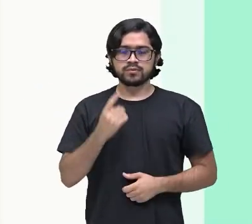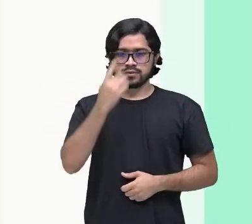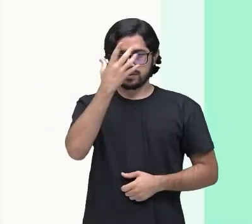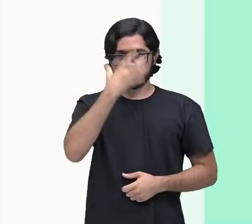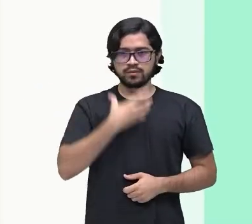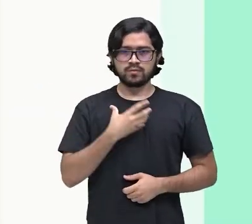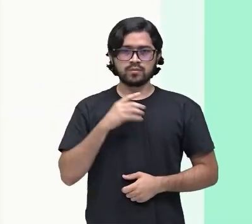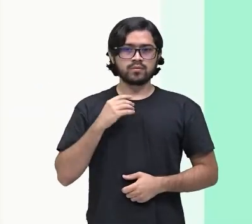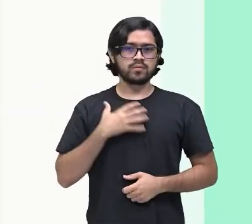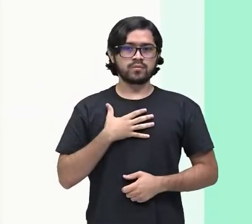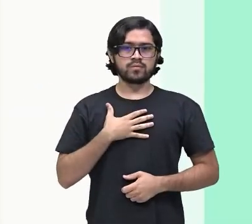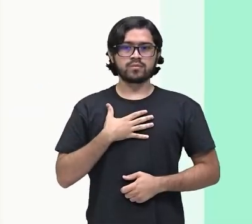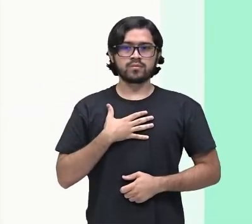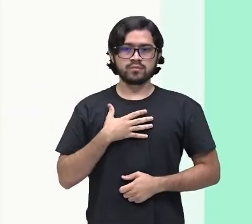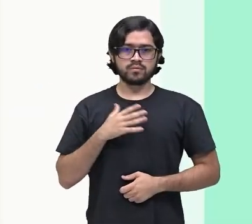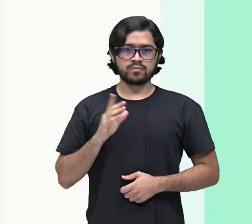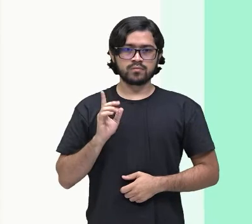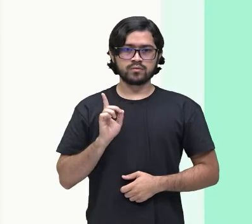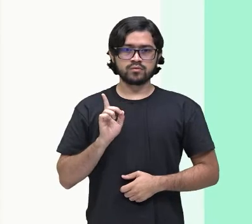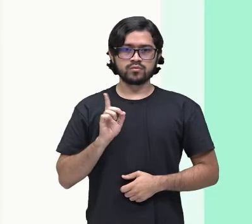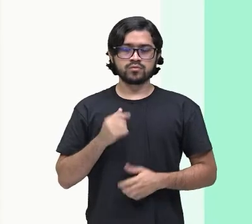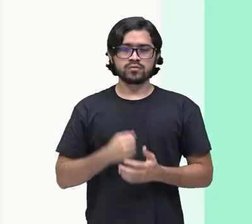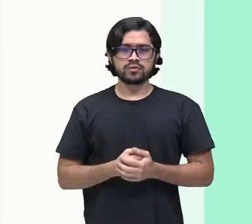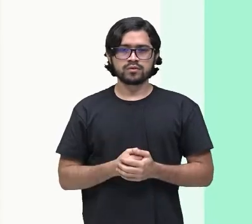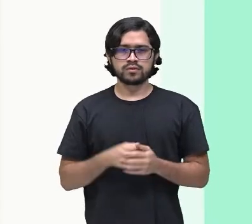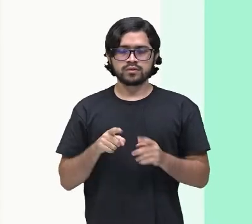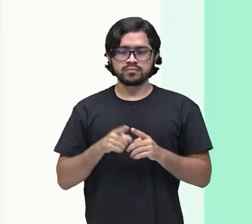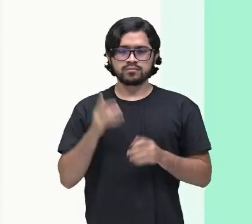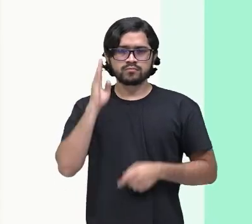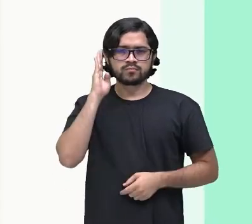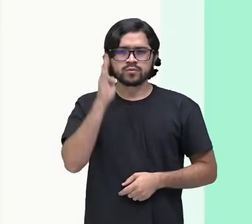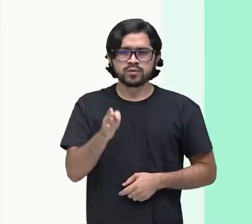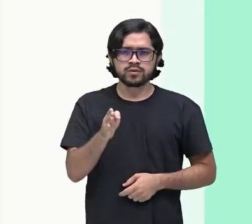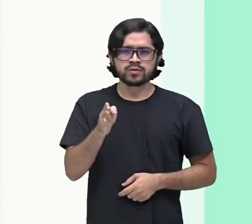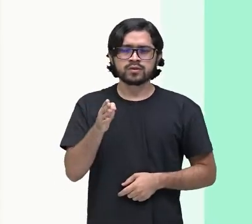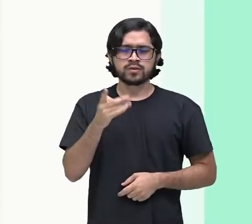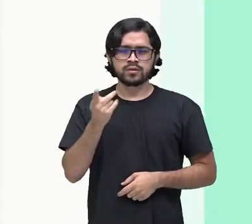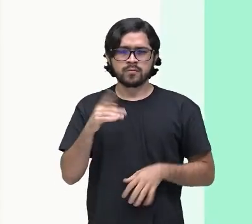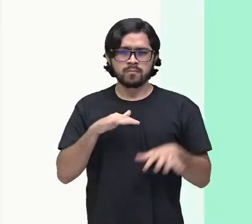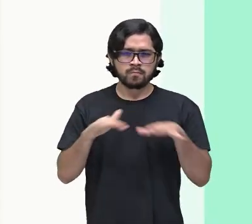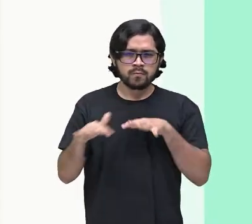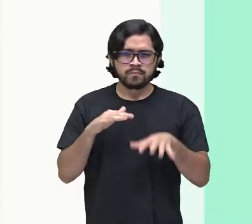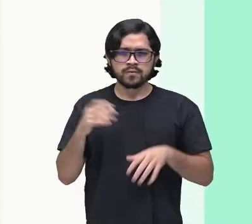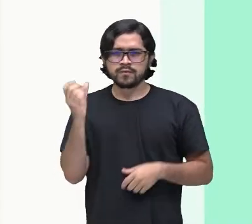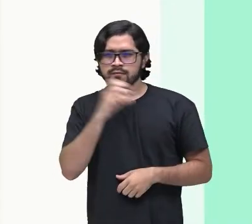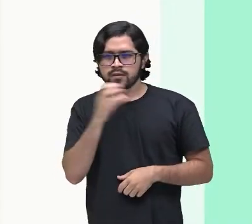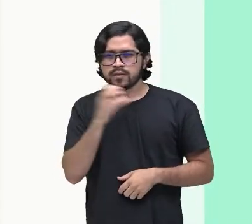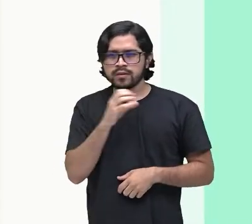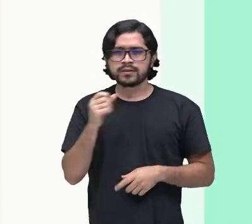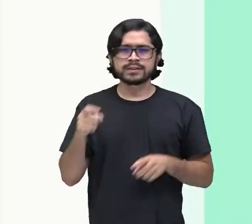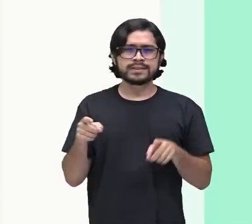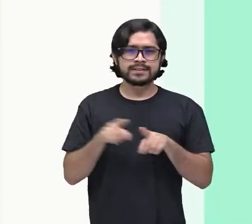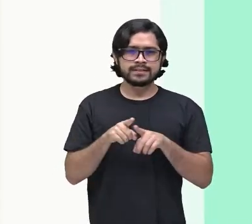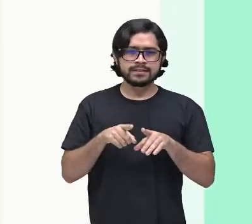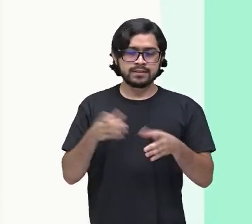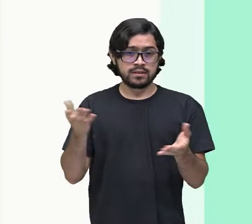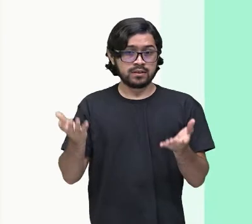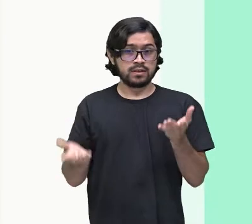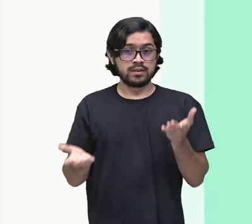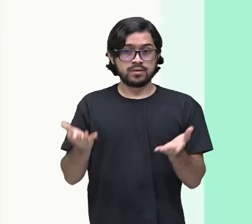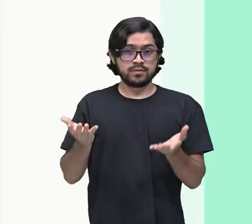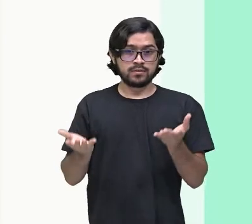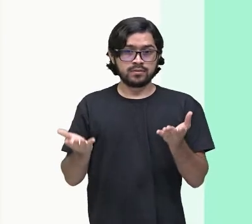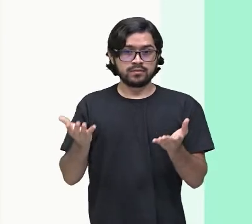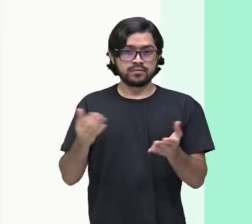e do corpo, nos informam a direção e velocidade dos movimentos e até mesmo do nosso equilíbrio.